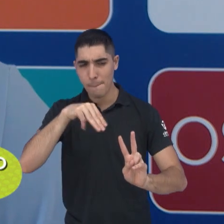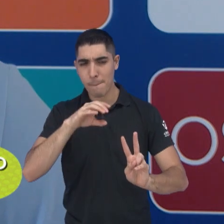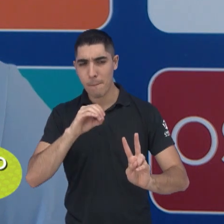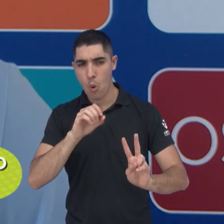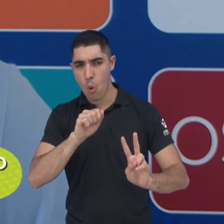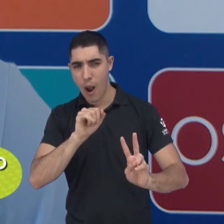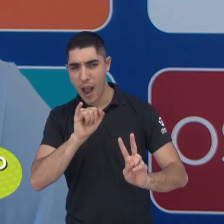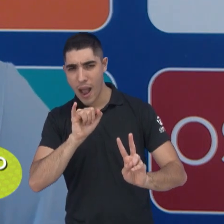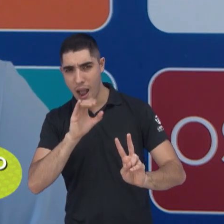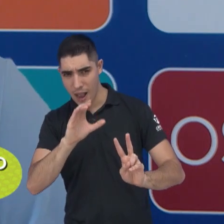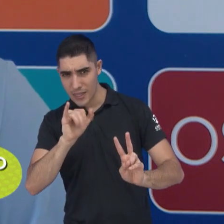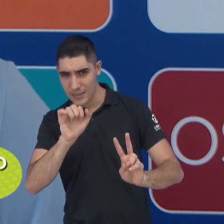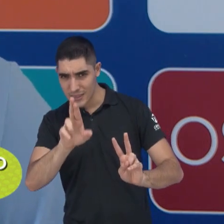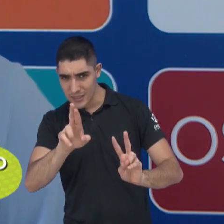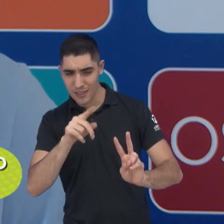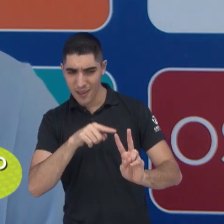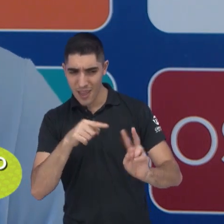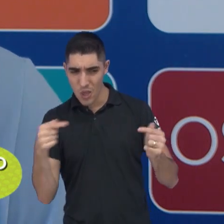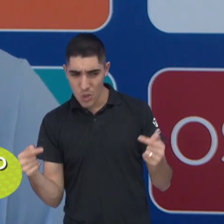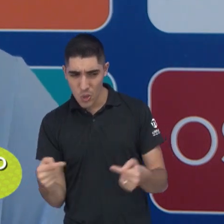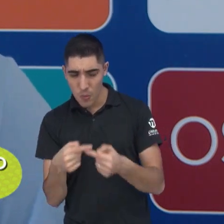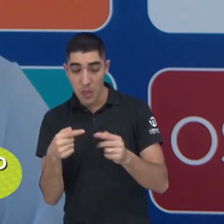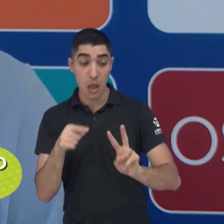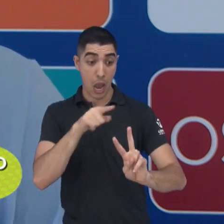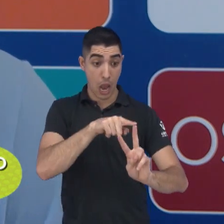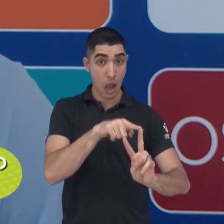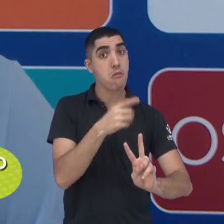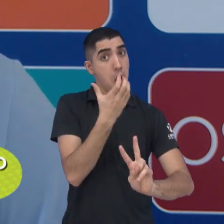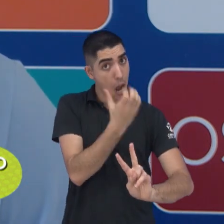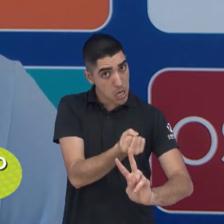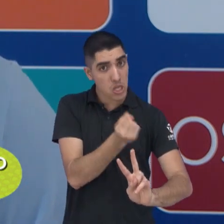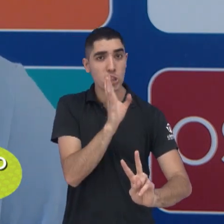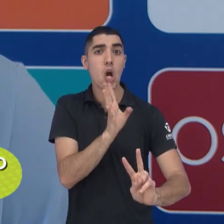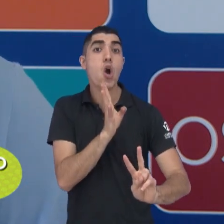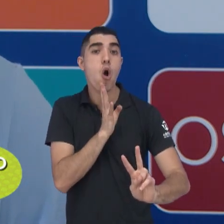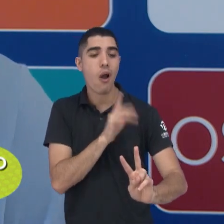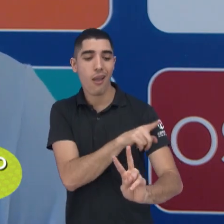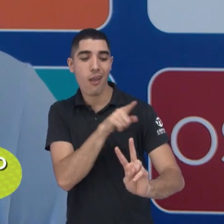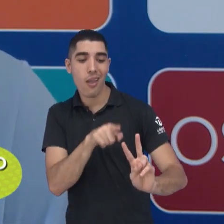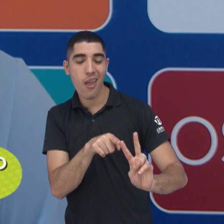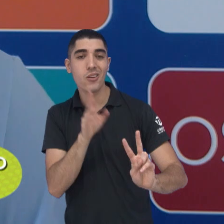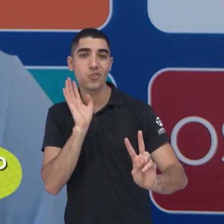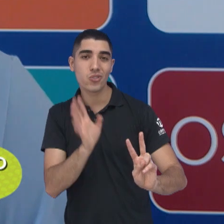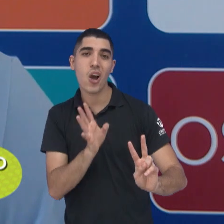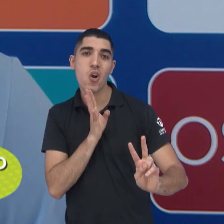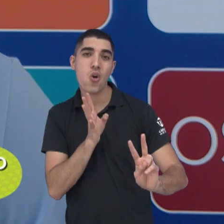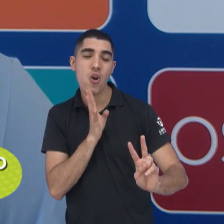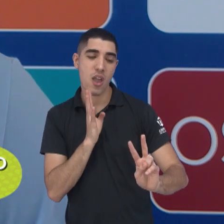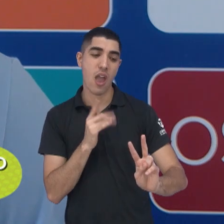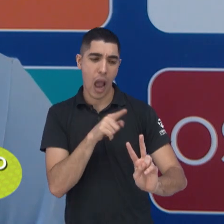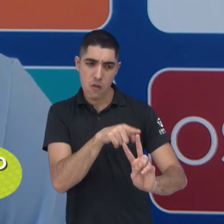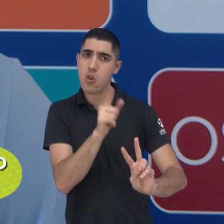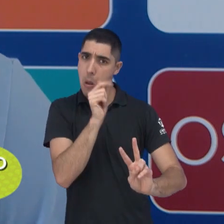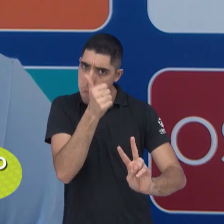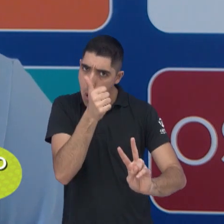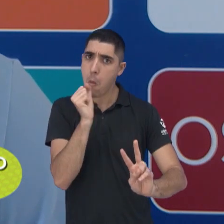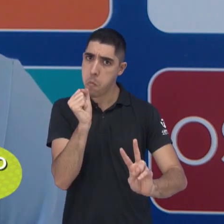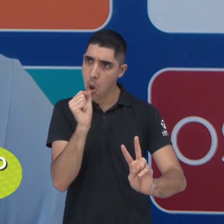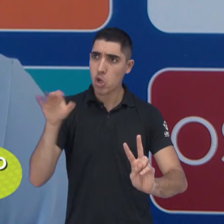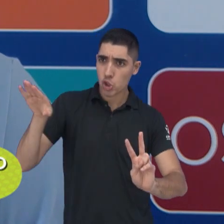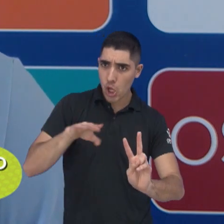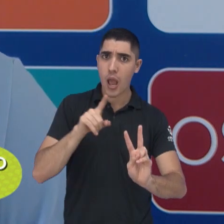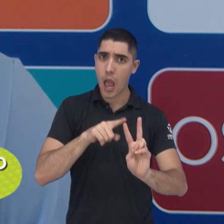tinha as características adequadas aqui. O Sid Clay já se conheciam também dos trabalhos e do futebol, então realmente foi um